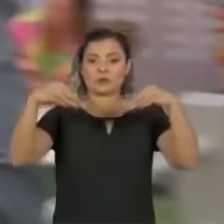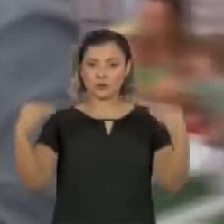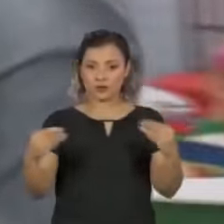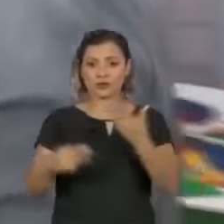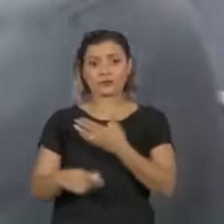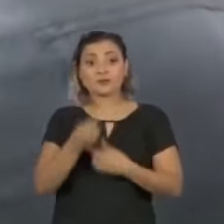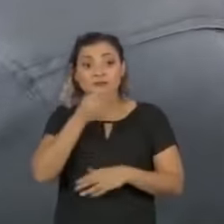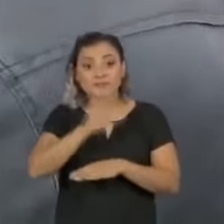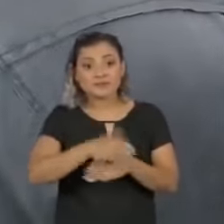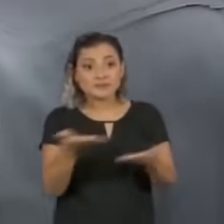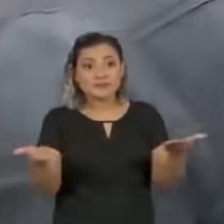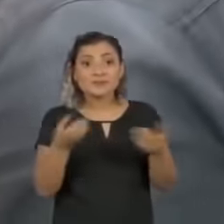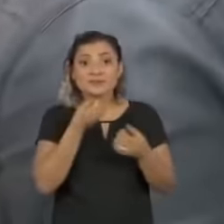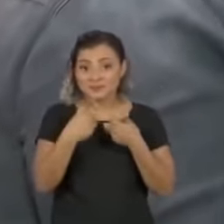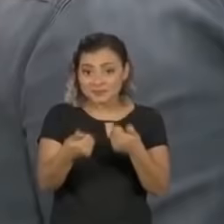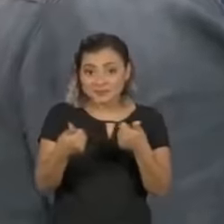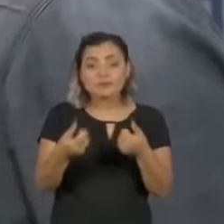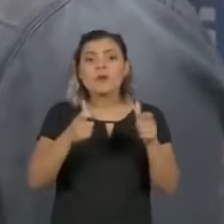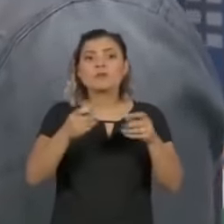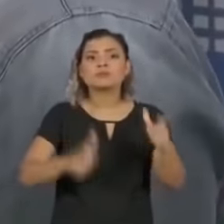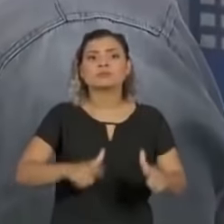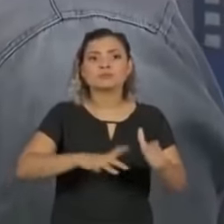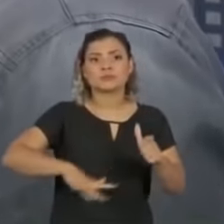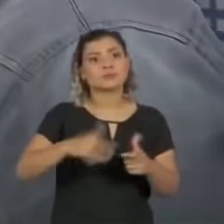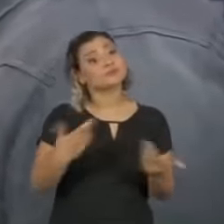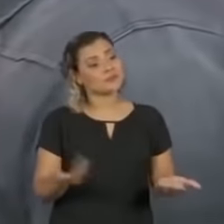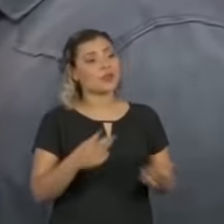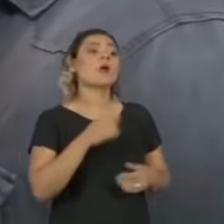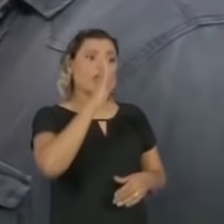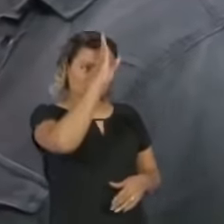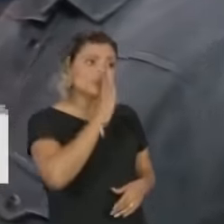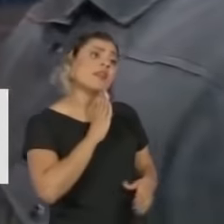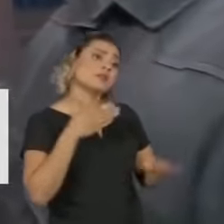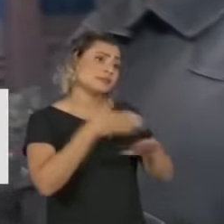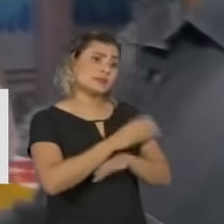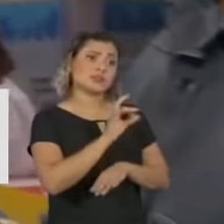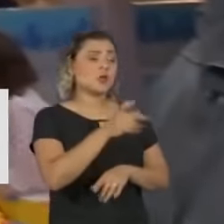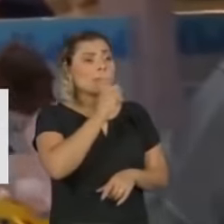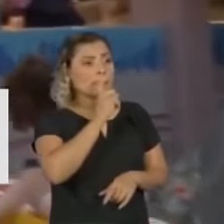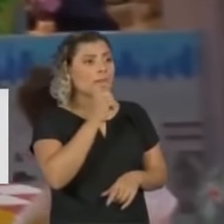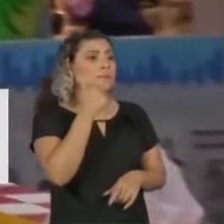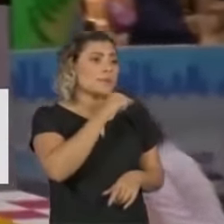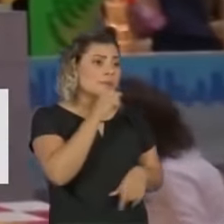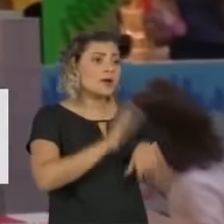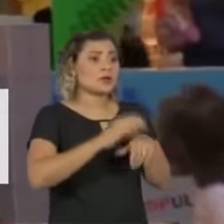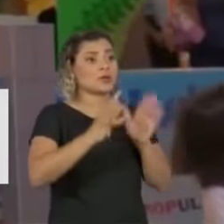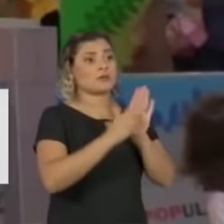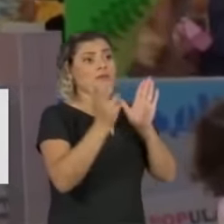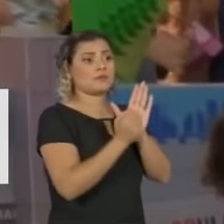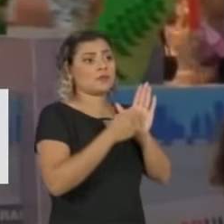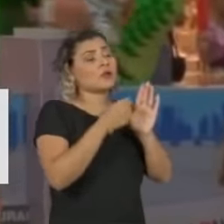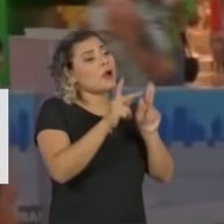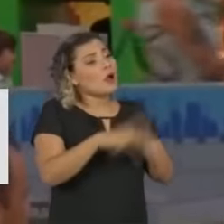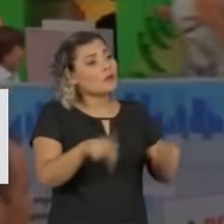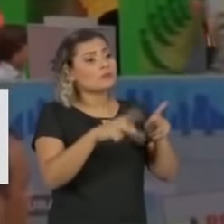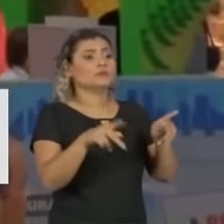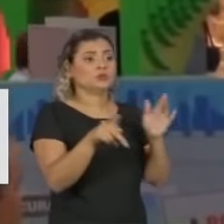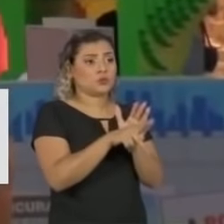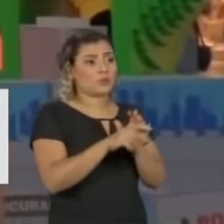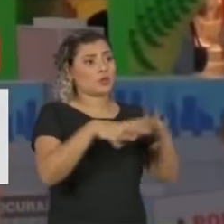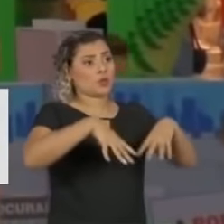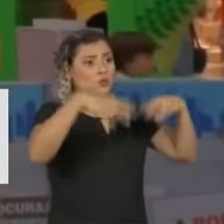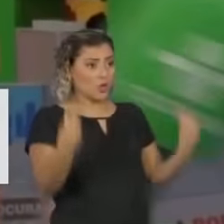para você. Como que funciona esse espaço aqui? O evento é gratuito, basta os pais aí anteciparem um cadastro no aplicativo do Shopping Eldorado e vem aqui